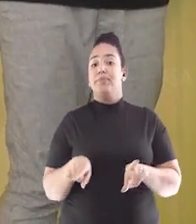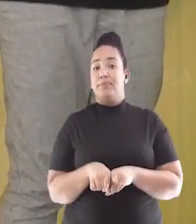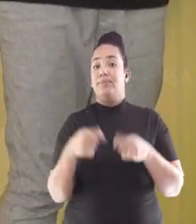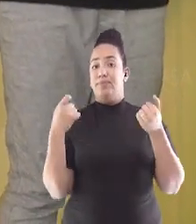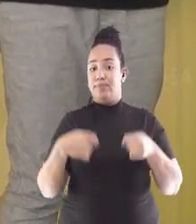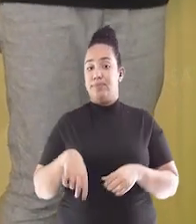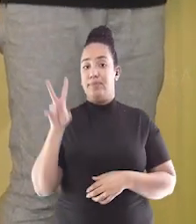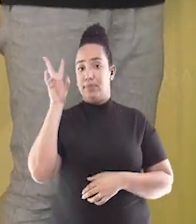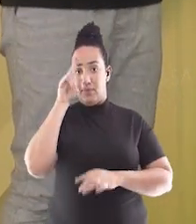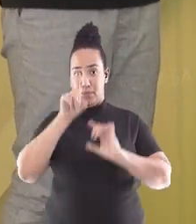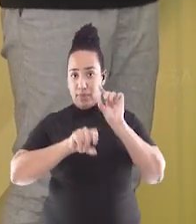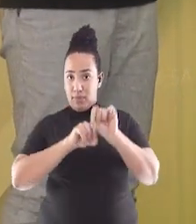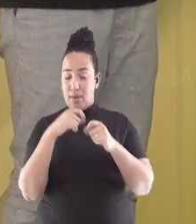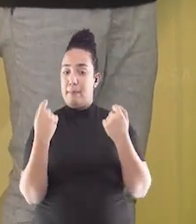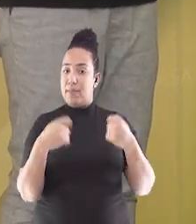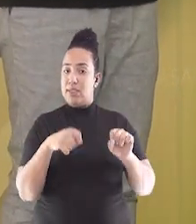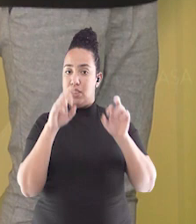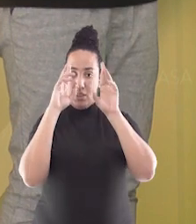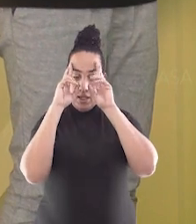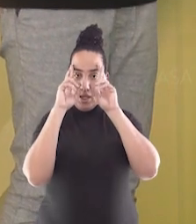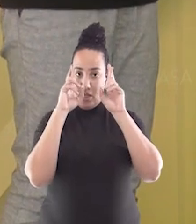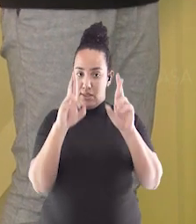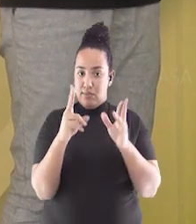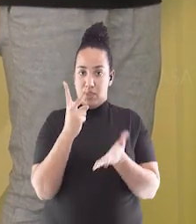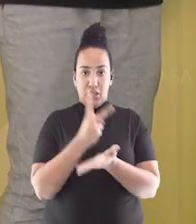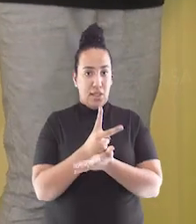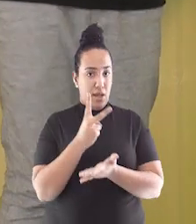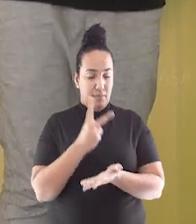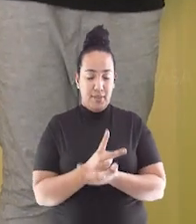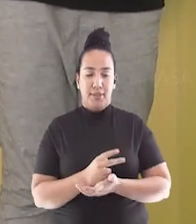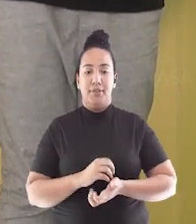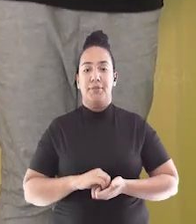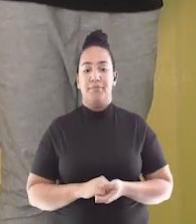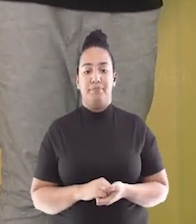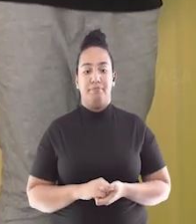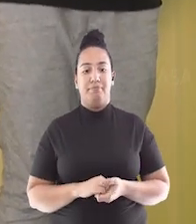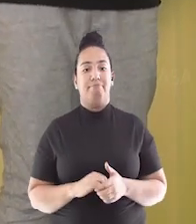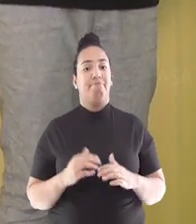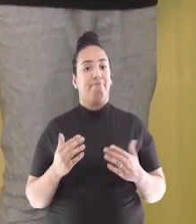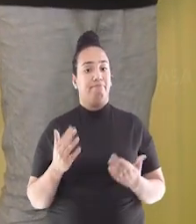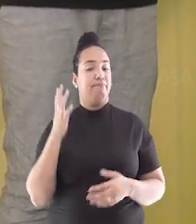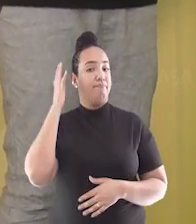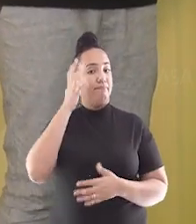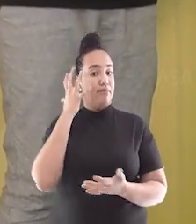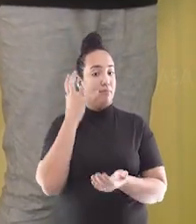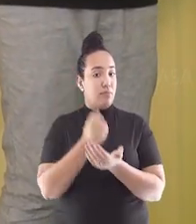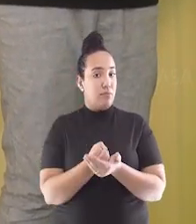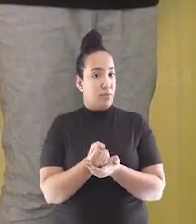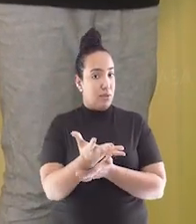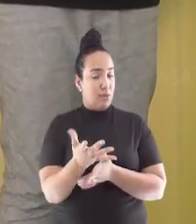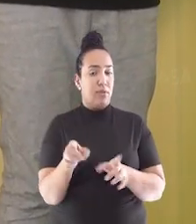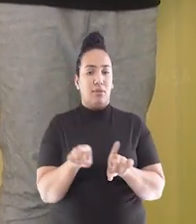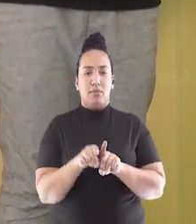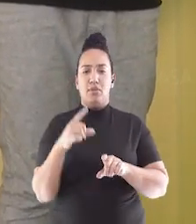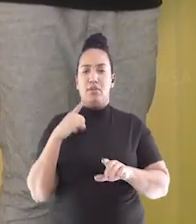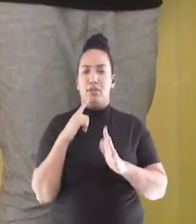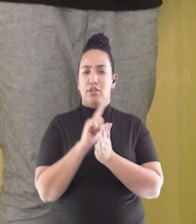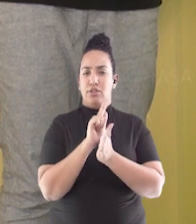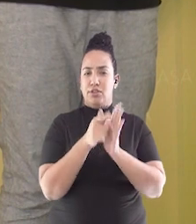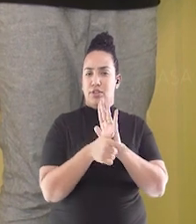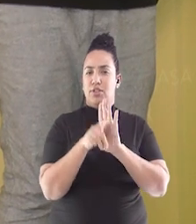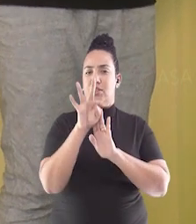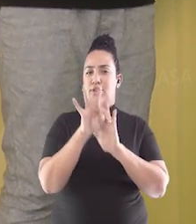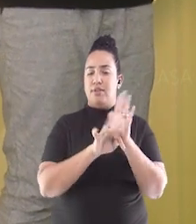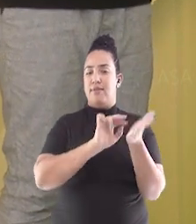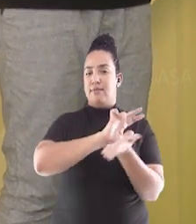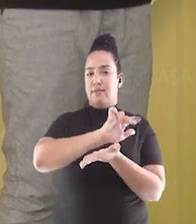E não podemos esquecer, que o respeito sempre deve ser mantido. Além do podcast, outros gêneros textuais